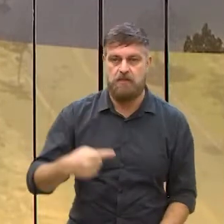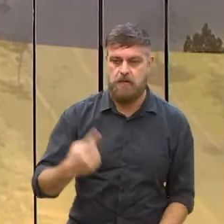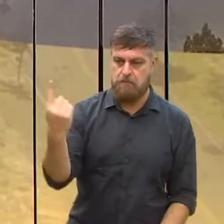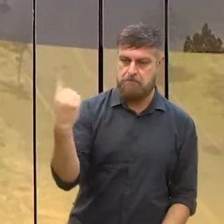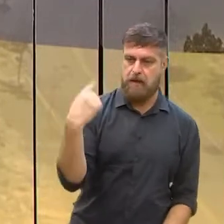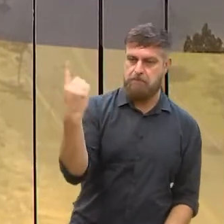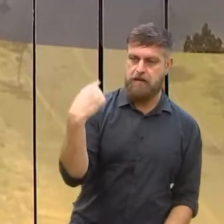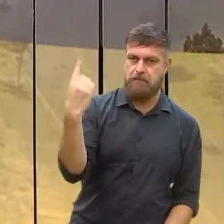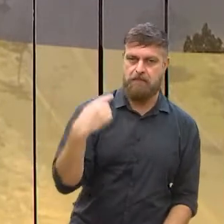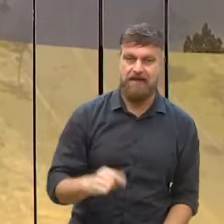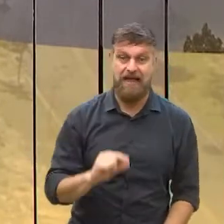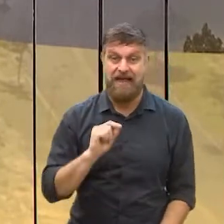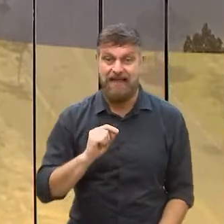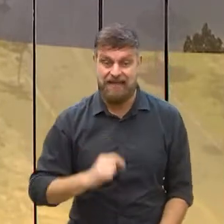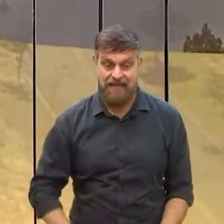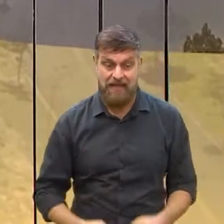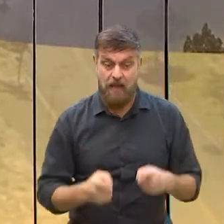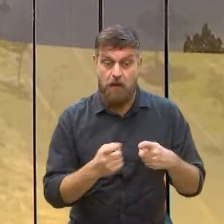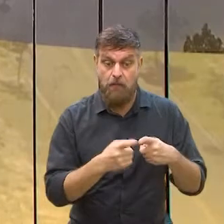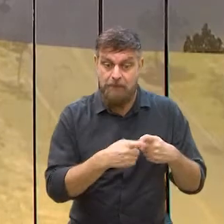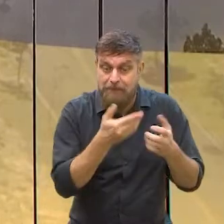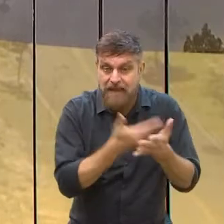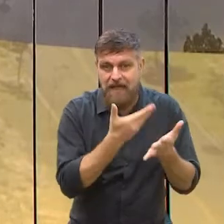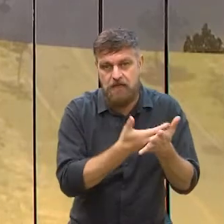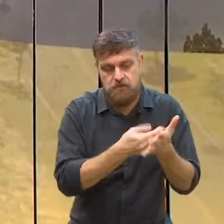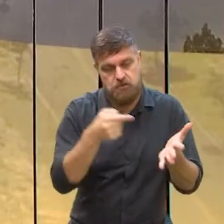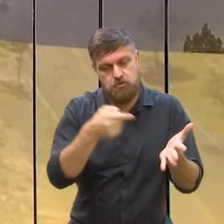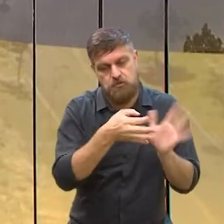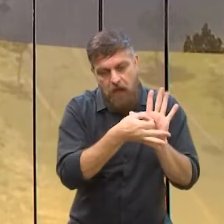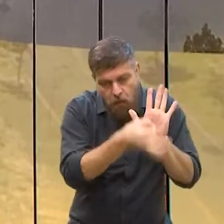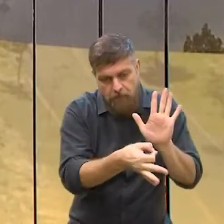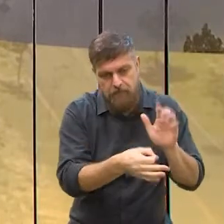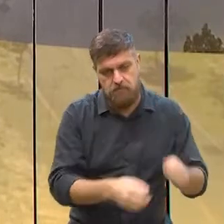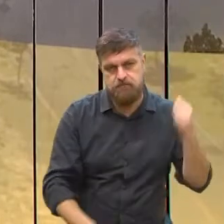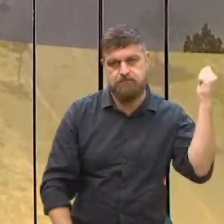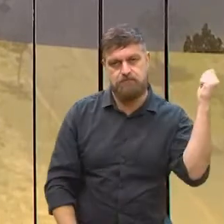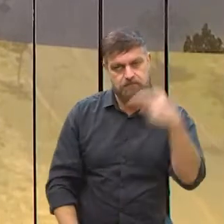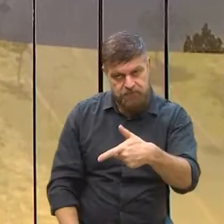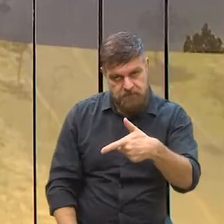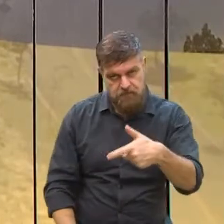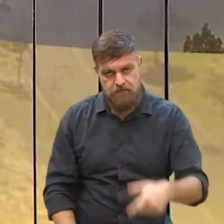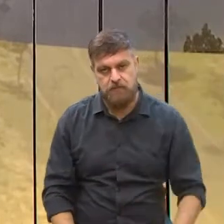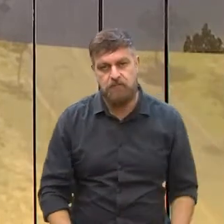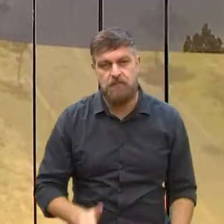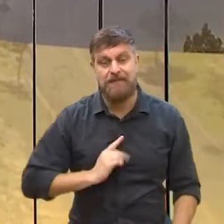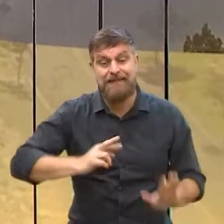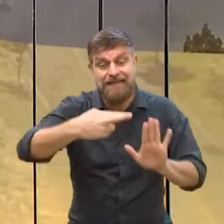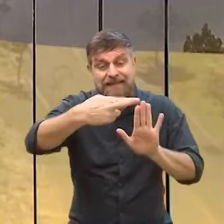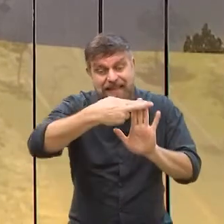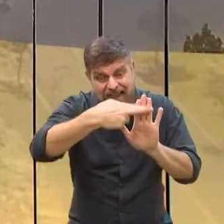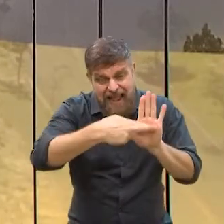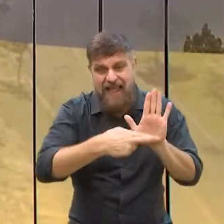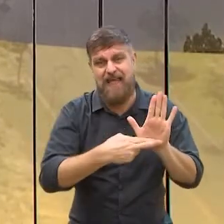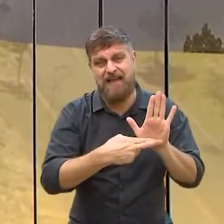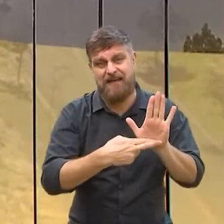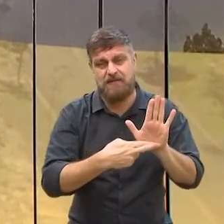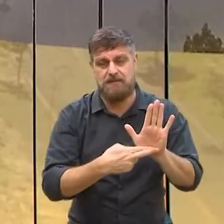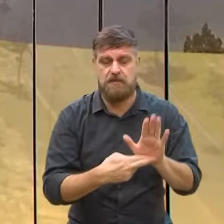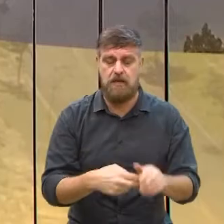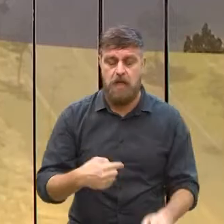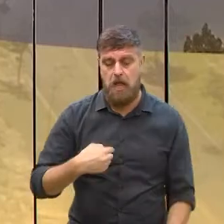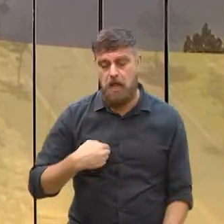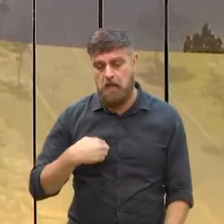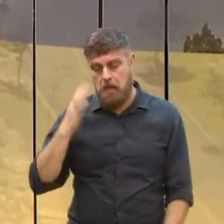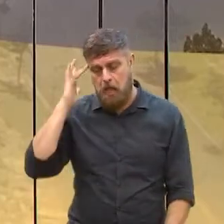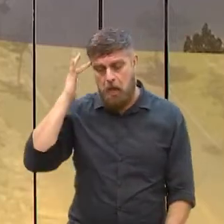em relação à opinião técnica. A normatização existe, ela é necessária. Então, eu não quero, eu